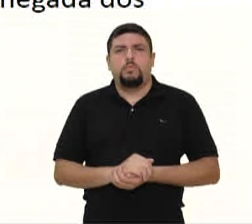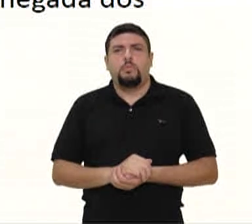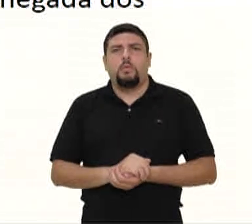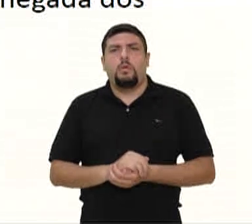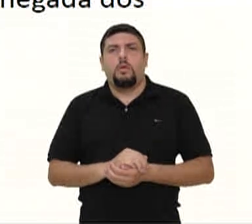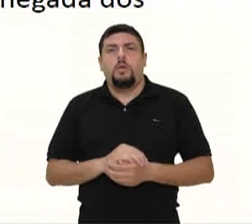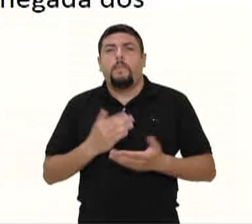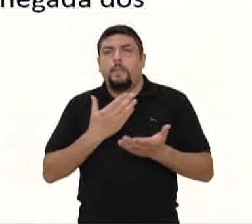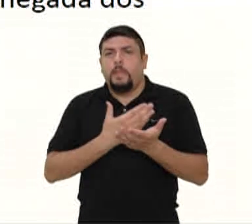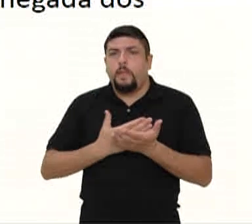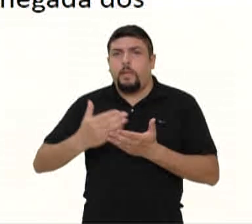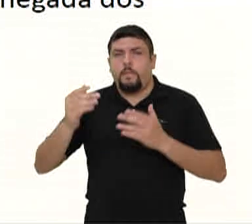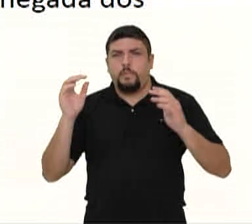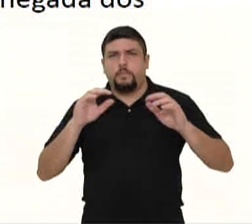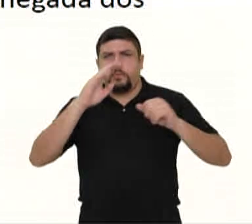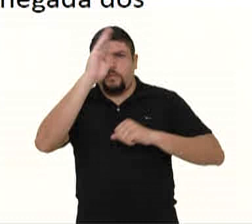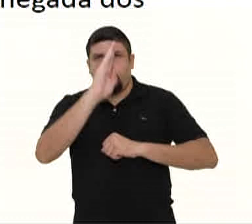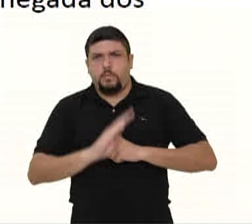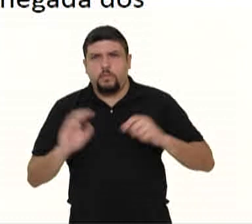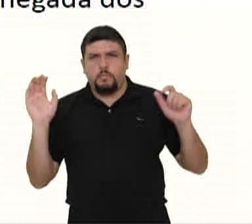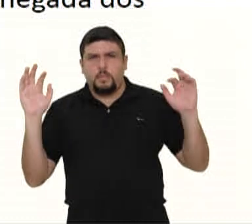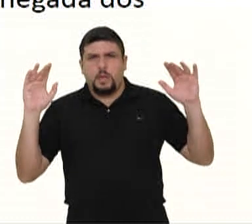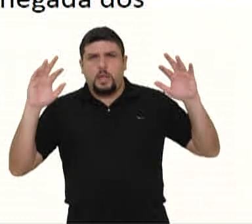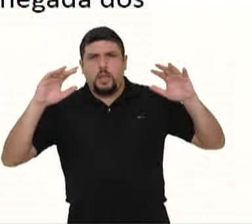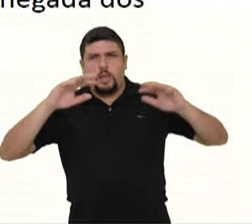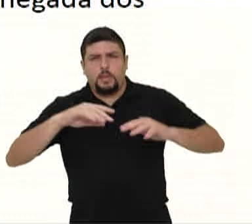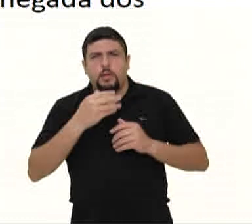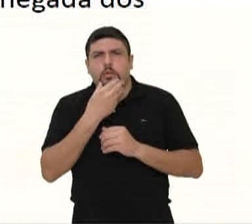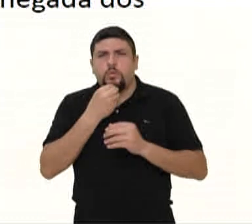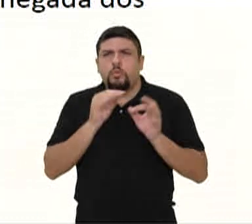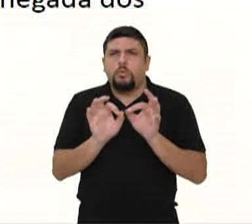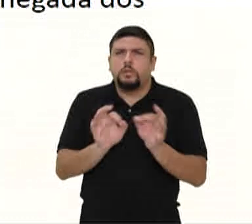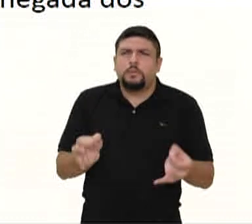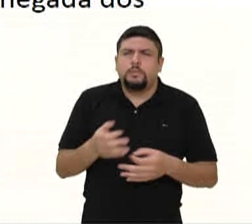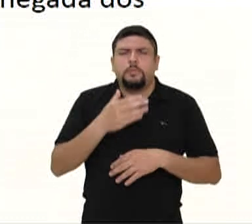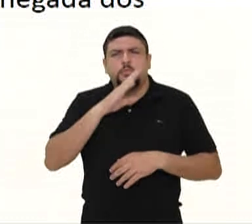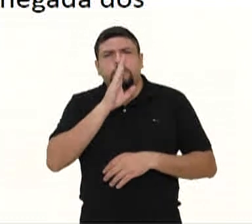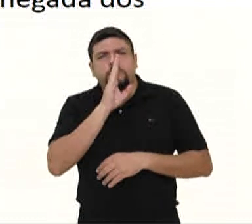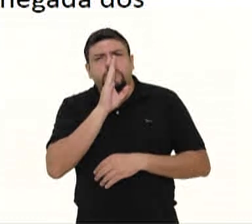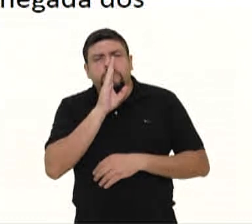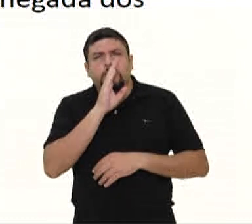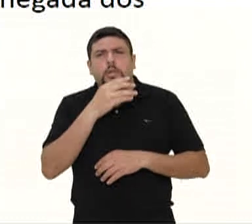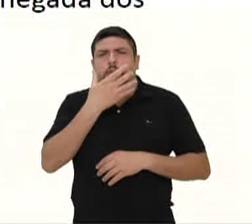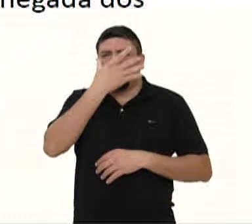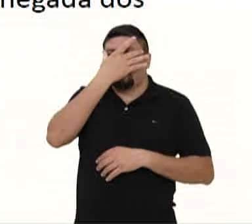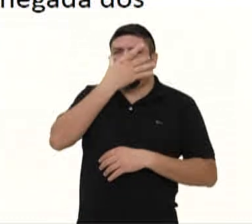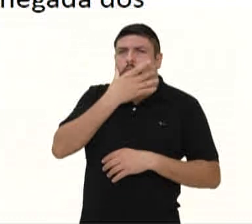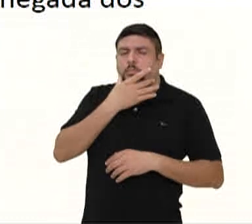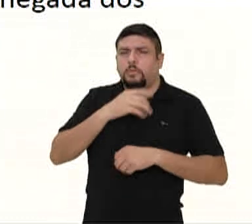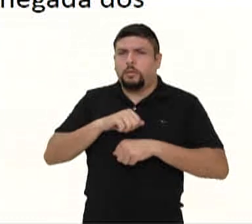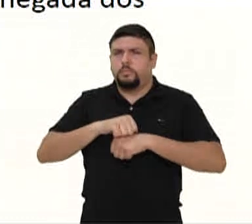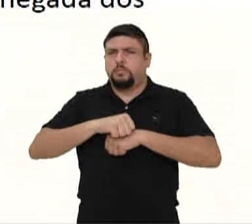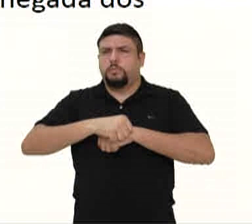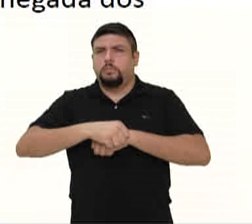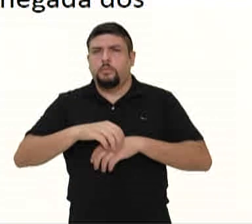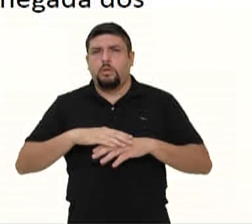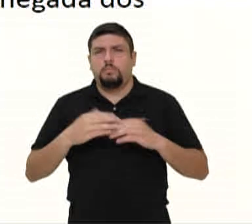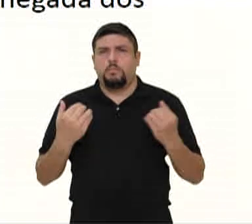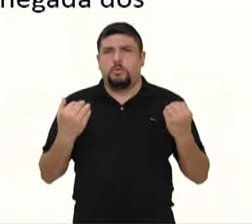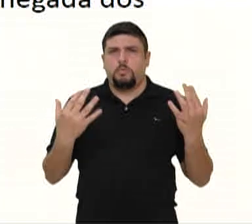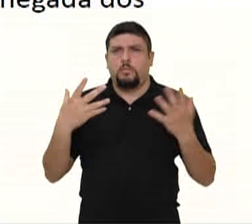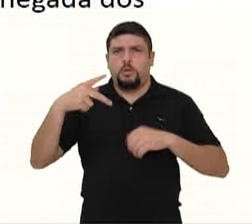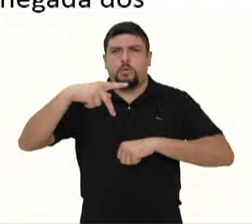os trabalhadores, os homens simples e quietos, com pés de raiz, rostos de couro e mãos de pedra, e que